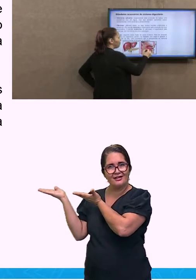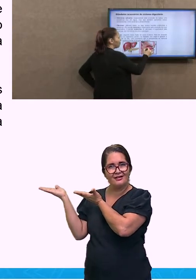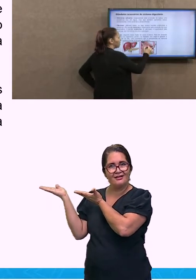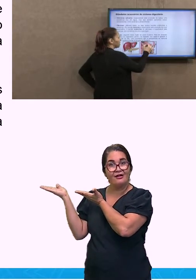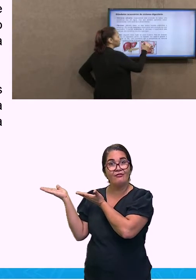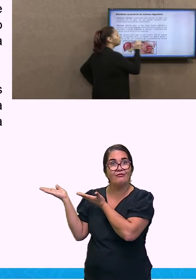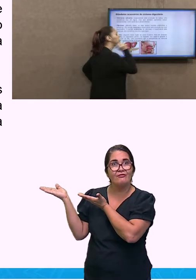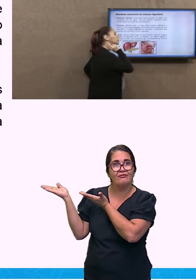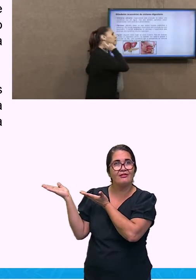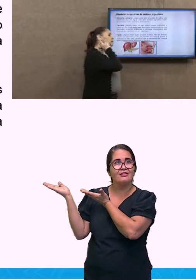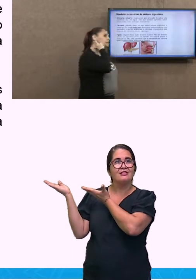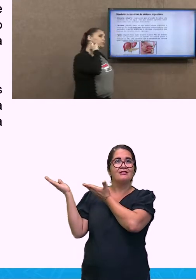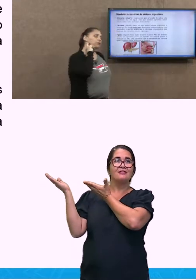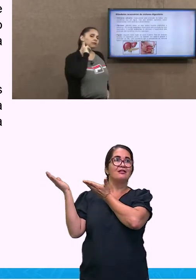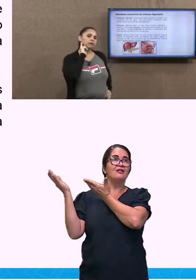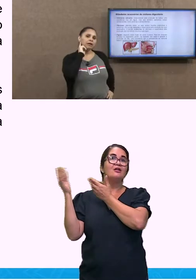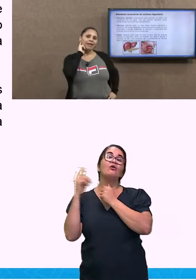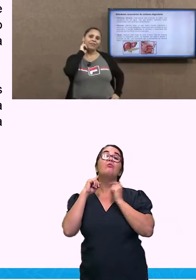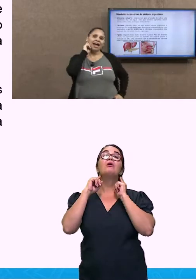ó.